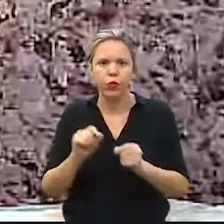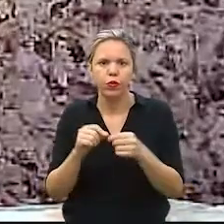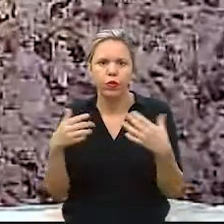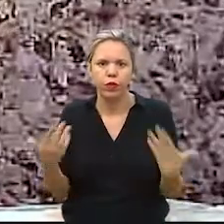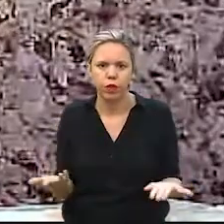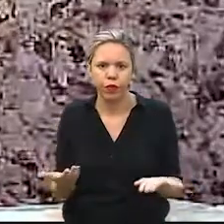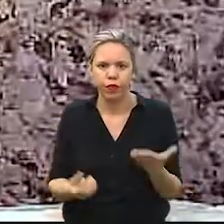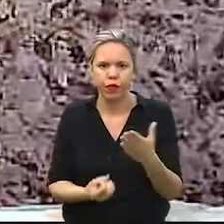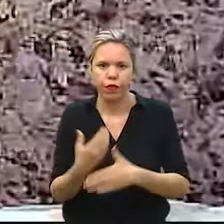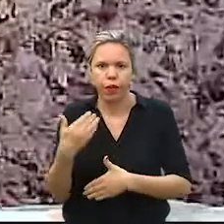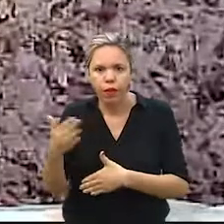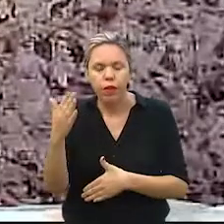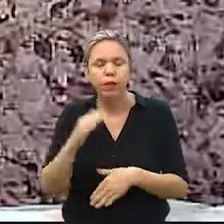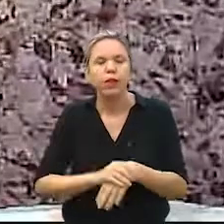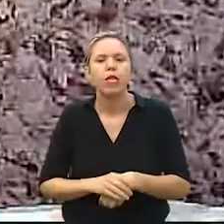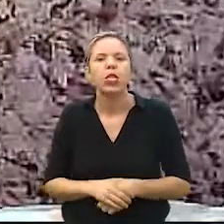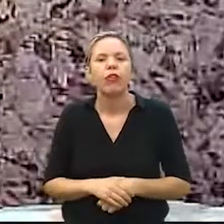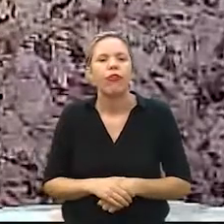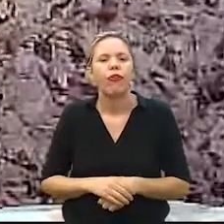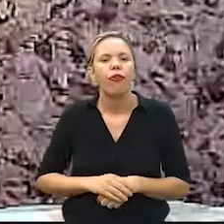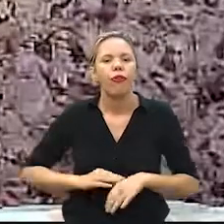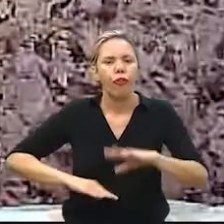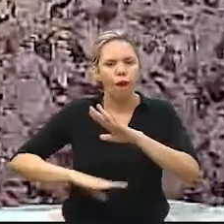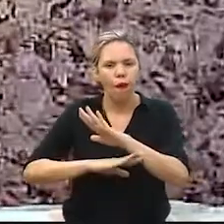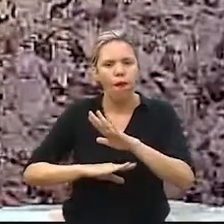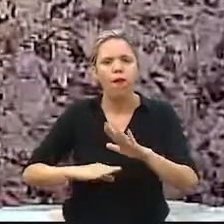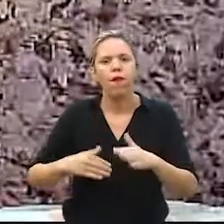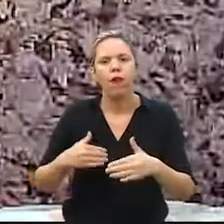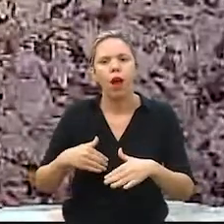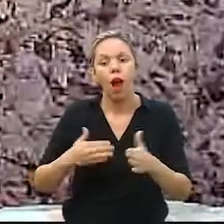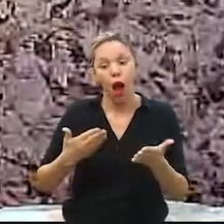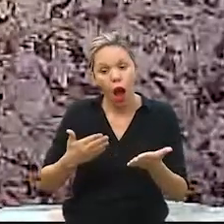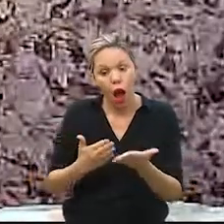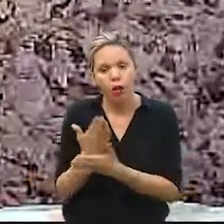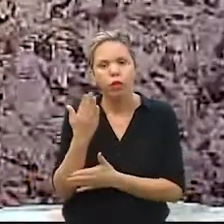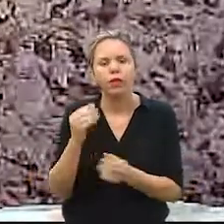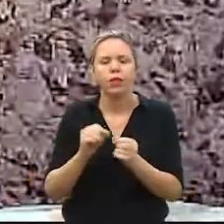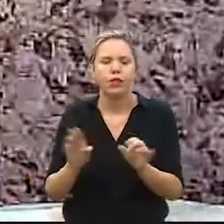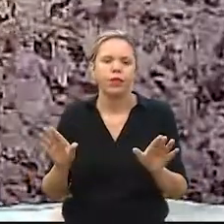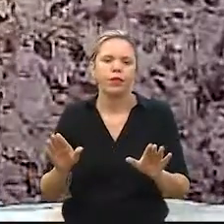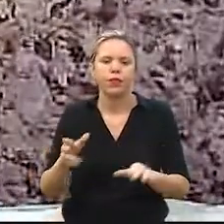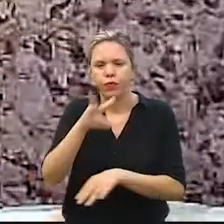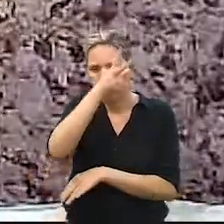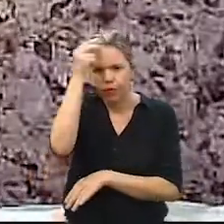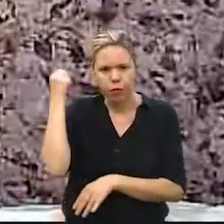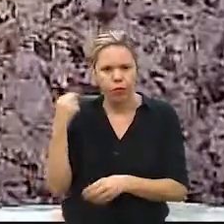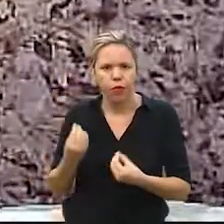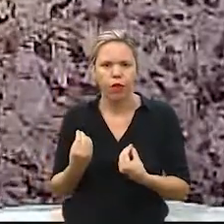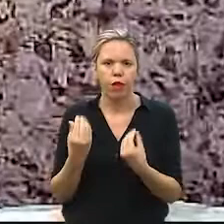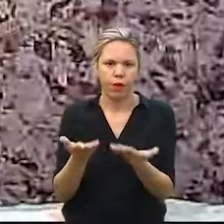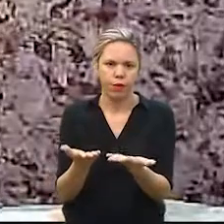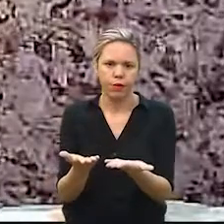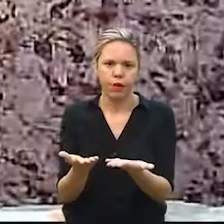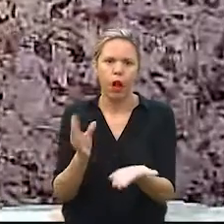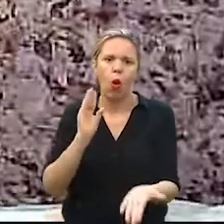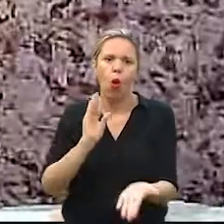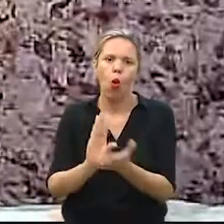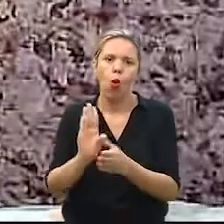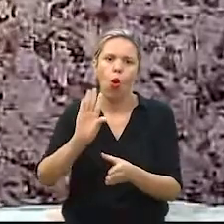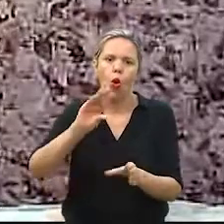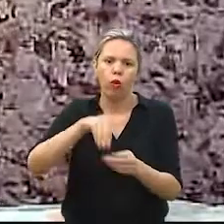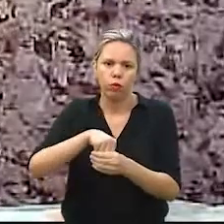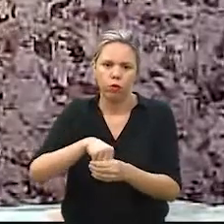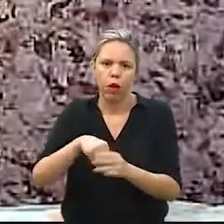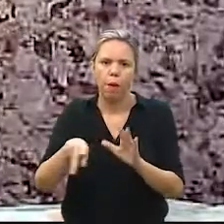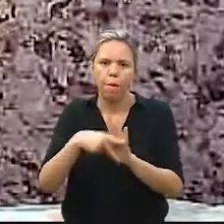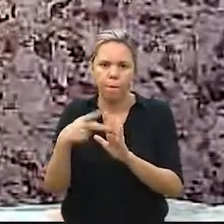ser feito ou para o que o Legislativo autoriza o Executivo a colocar no orçamento do